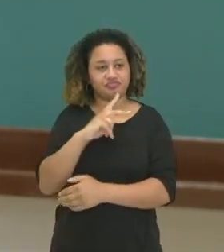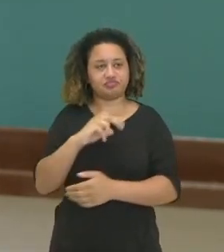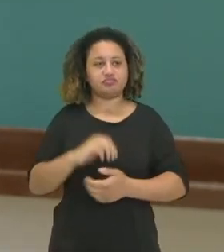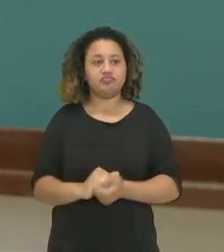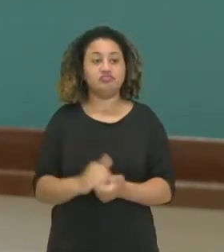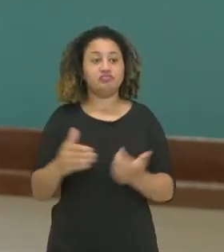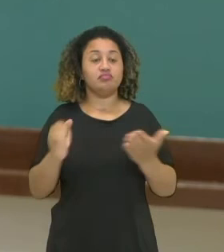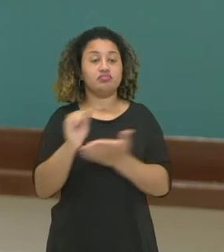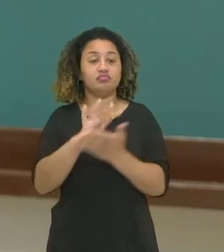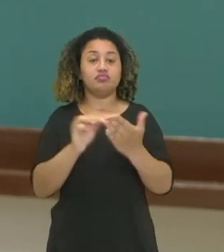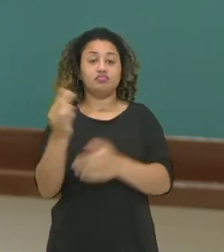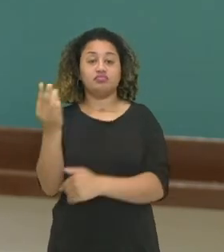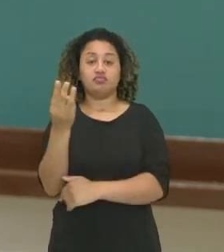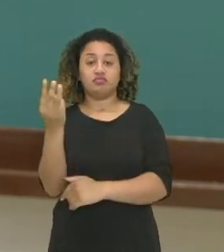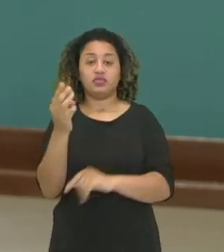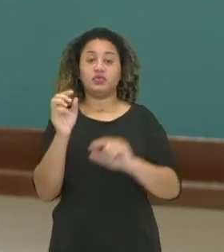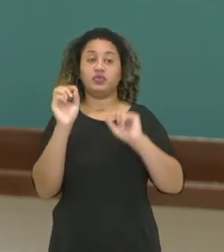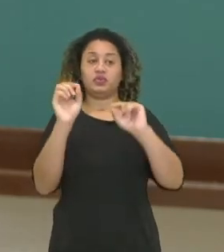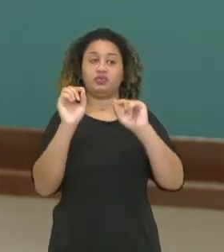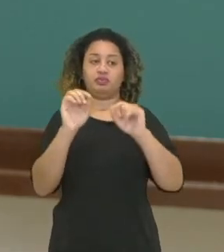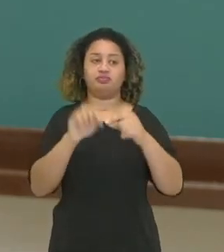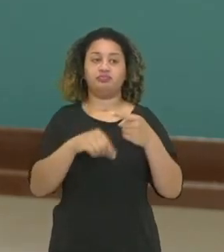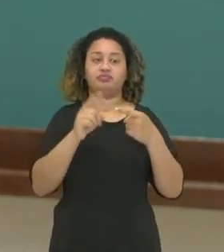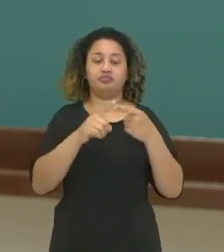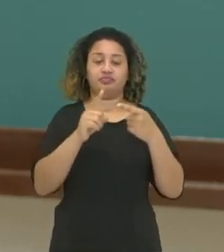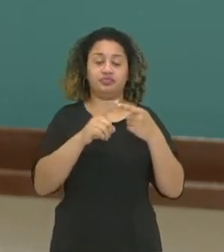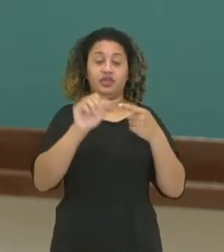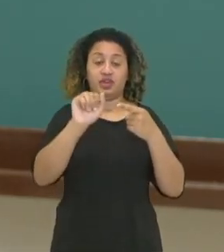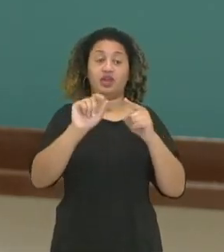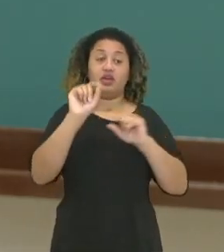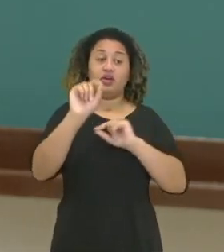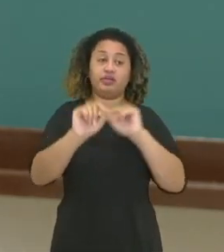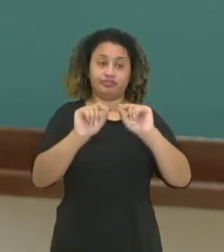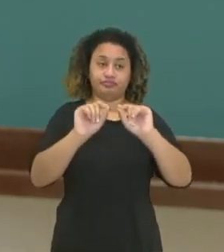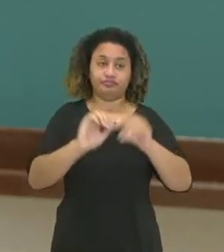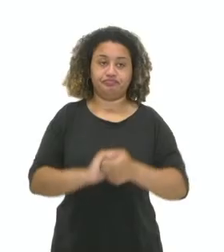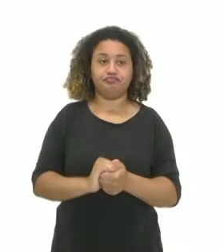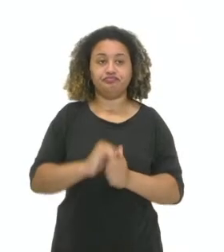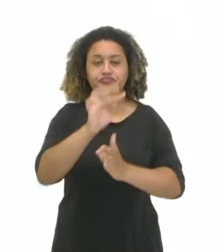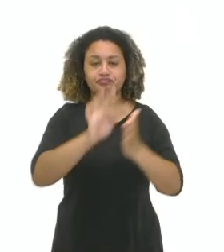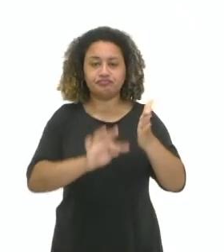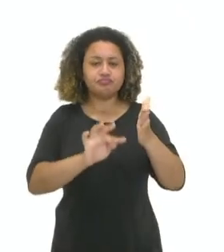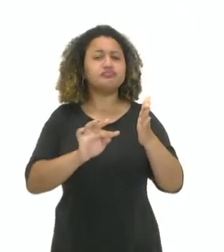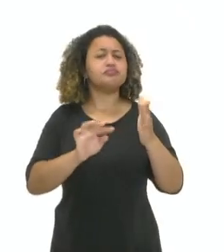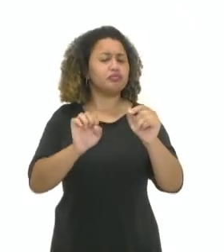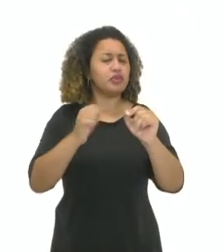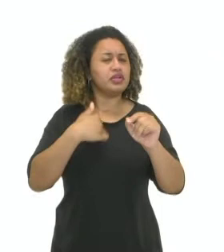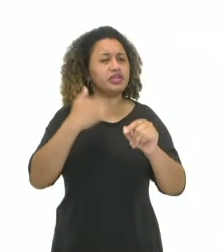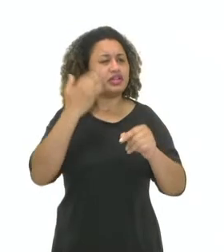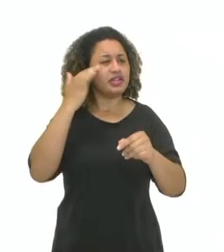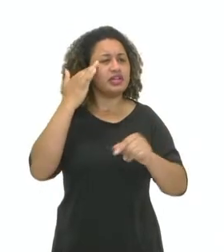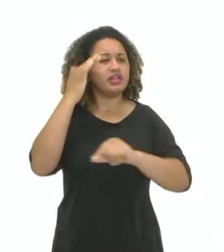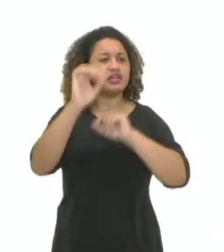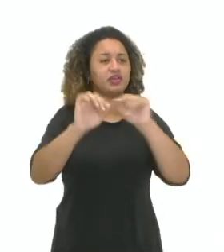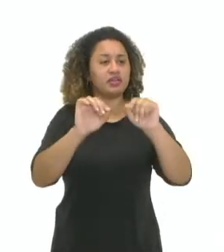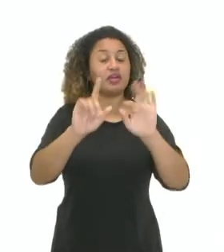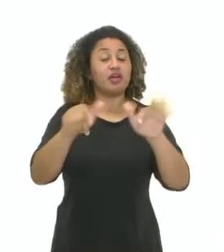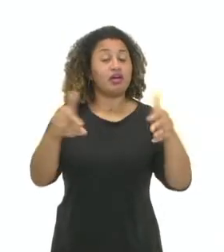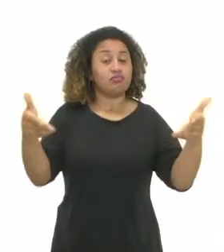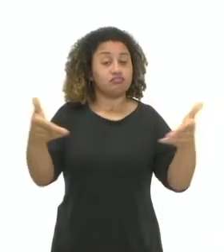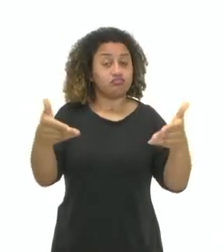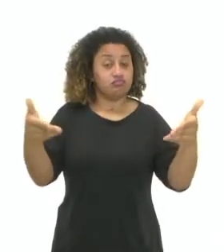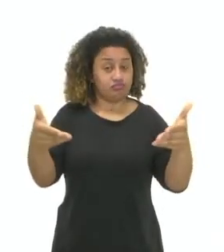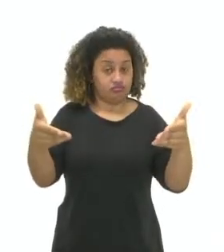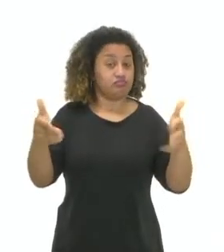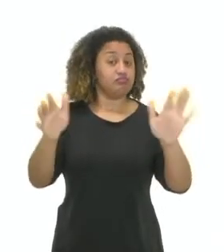Atividade 3. Letra A. Então, vamos ver. De acordo com o texto, pode-se concluir que a atualidade,